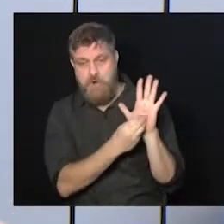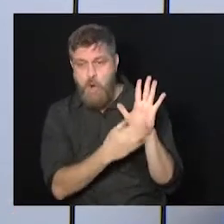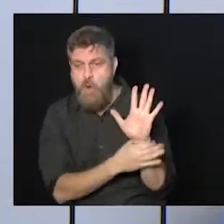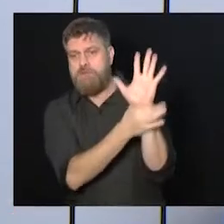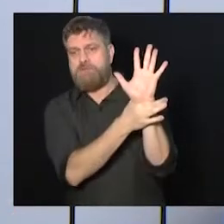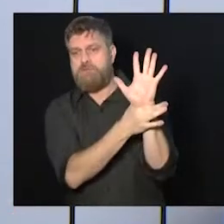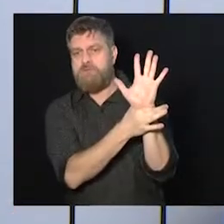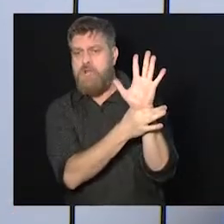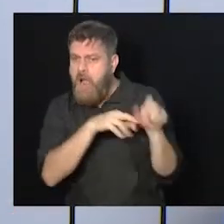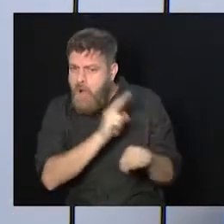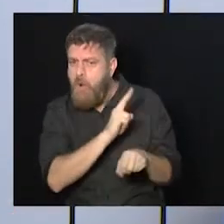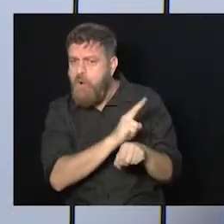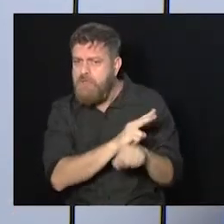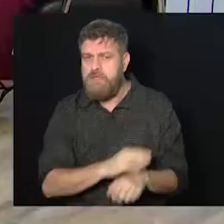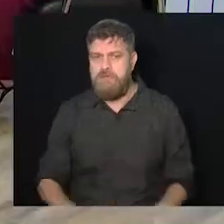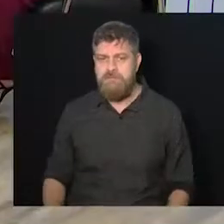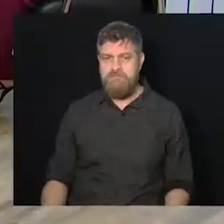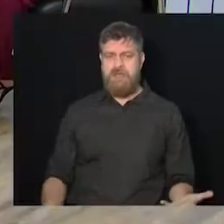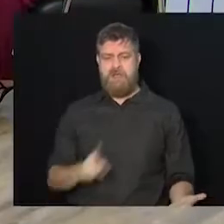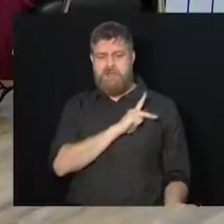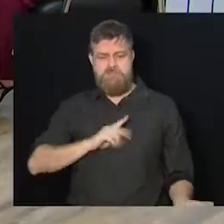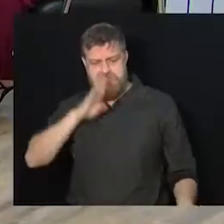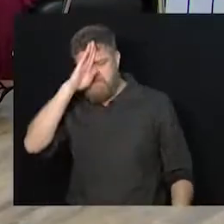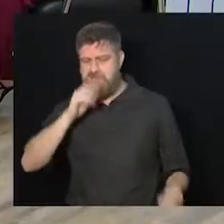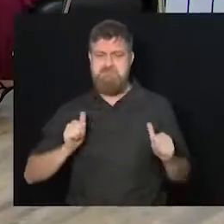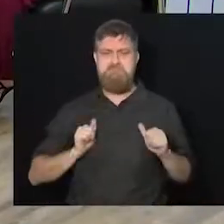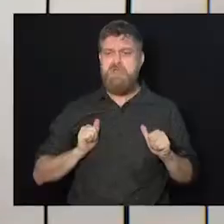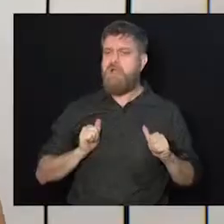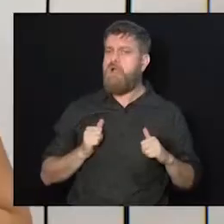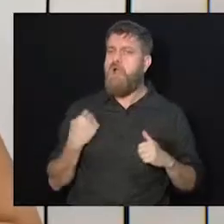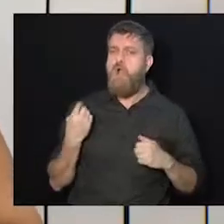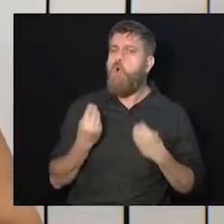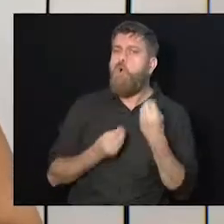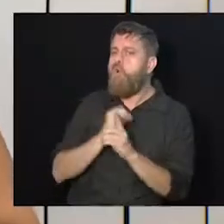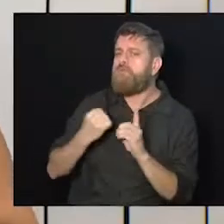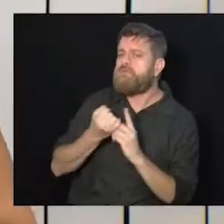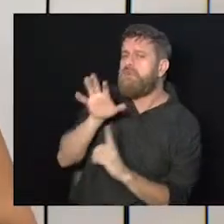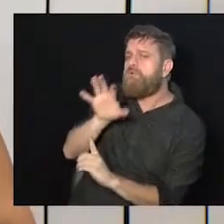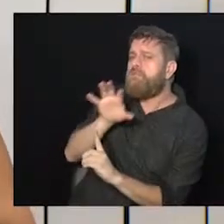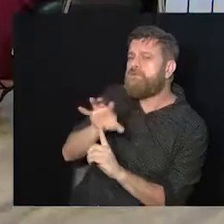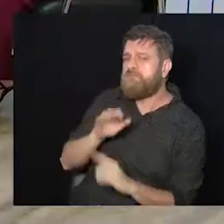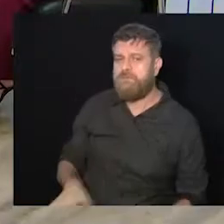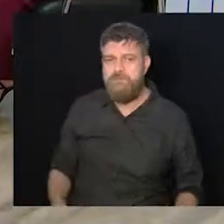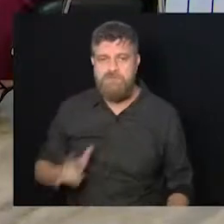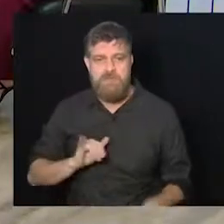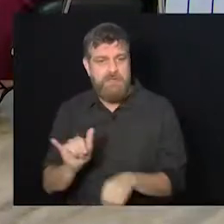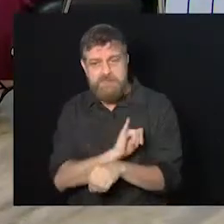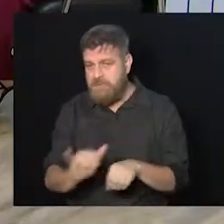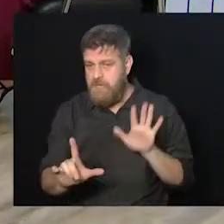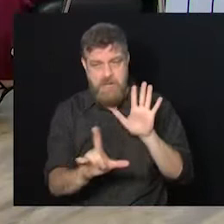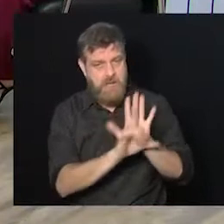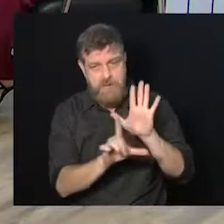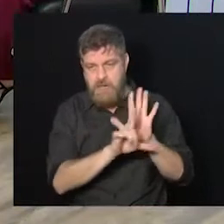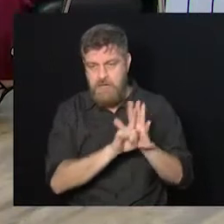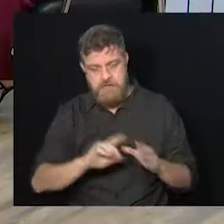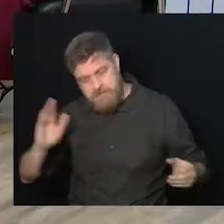nós temos que cuidar da Amazônia. Sim, mas se ele não está disposto a isso, que tipo de pressão a sociedade tem que fazer? Adotar os mecanismos legais, ação